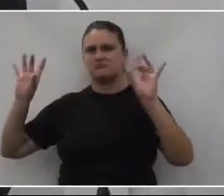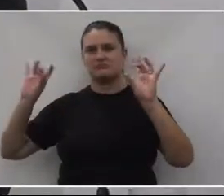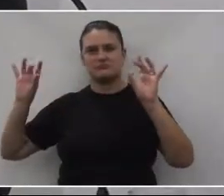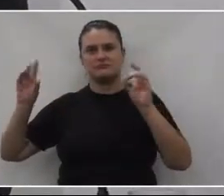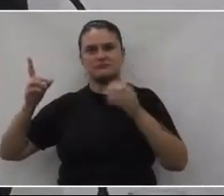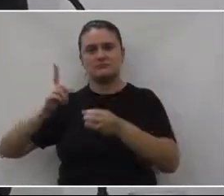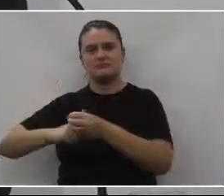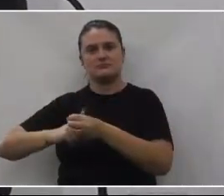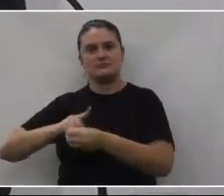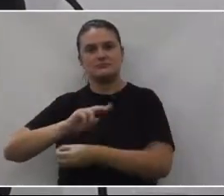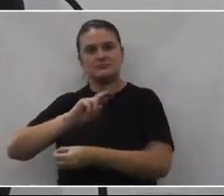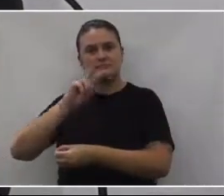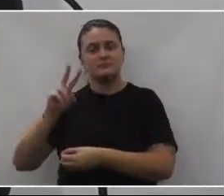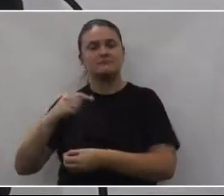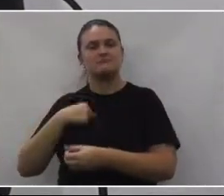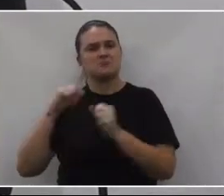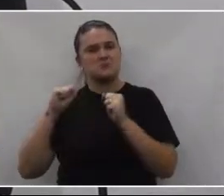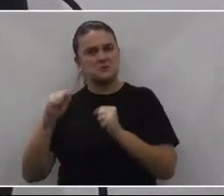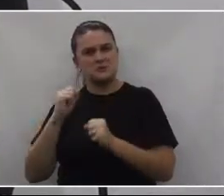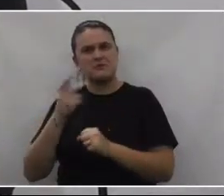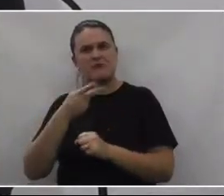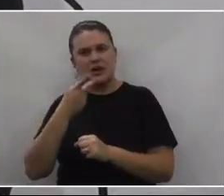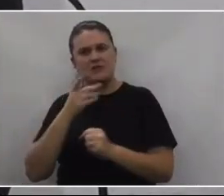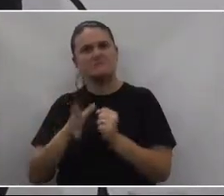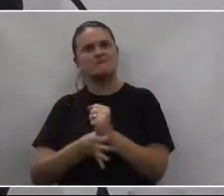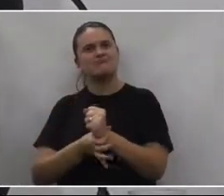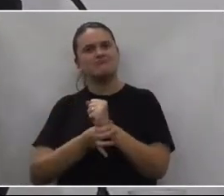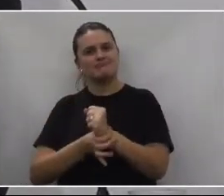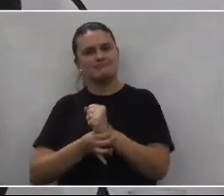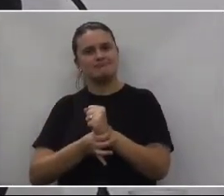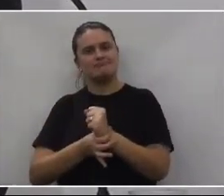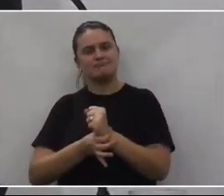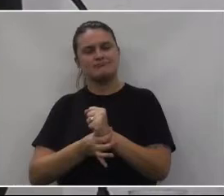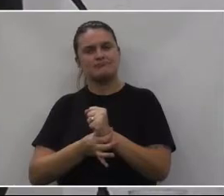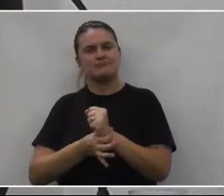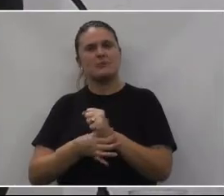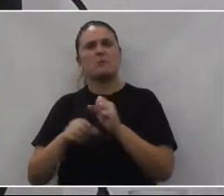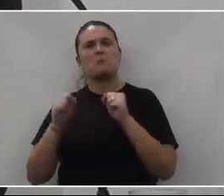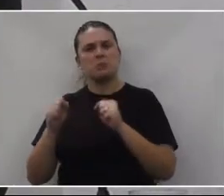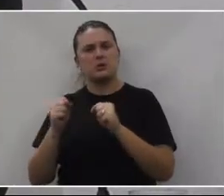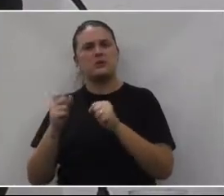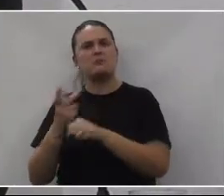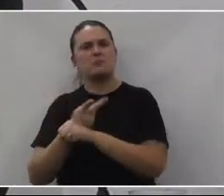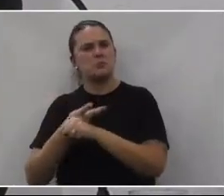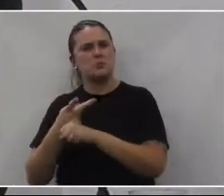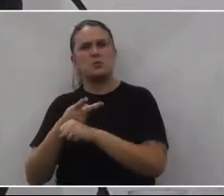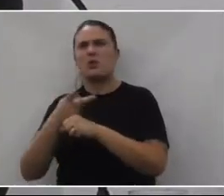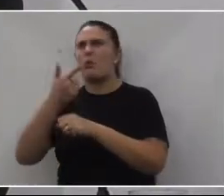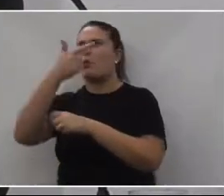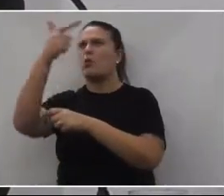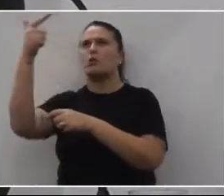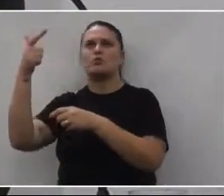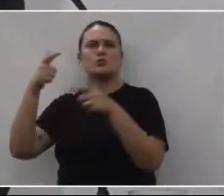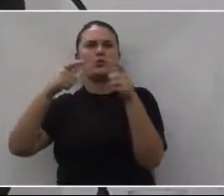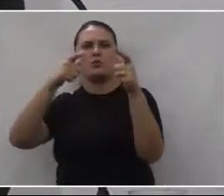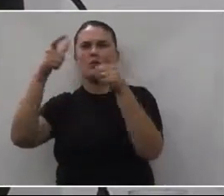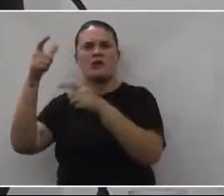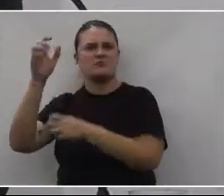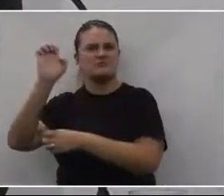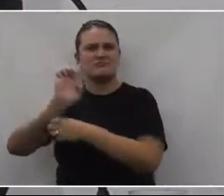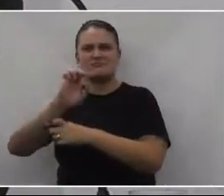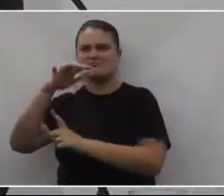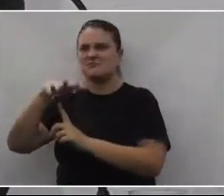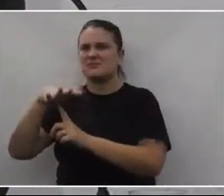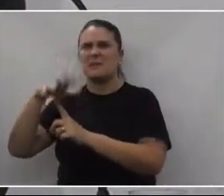Vitória. Eu posso aqui seguramente dizer para vocês que vocês podem procurar nesse Paraná fora, até pelo Brasil, e não